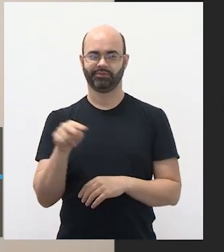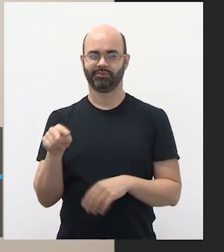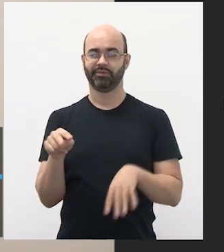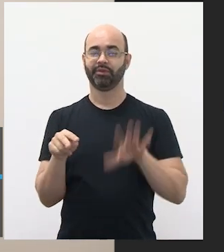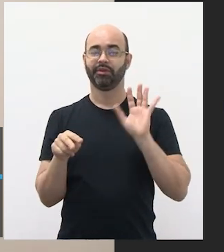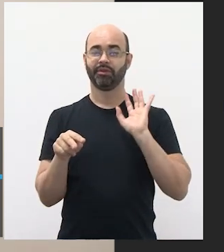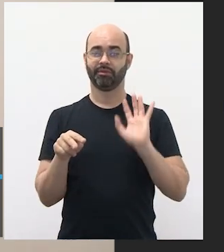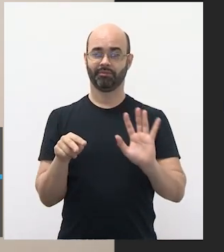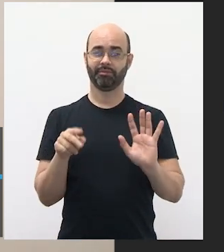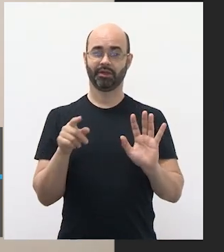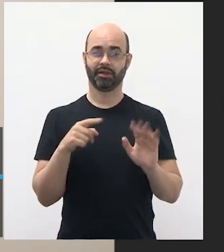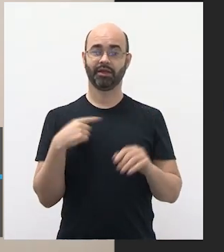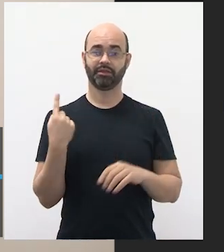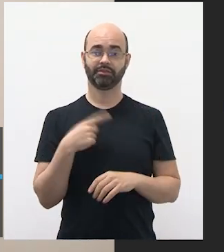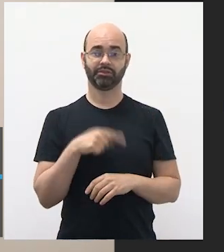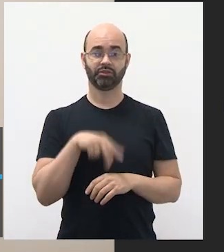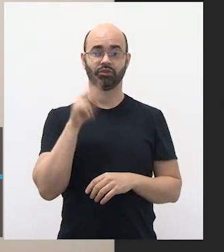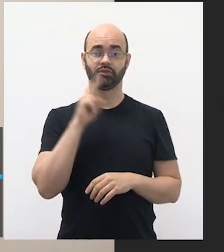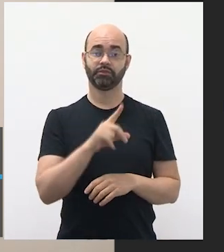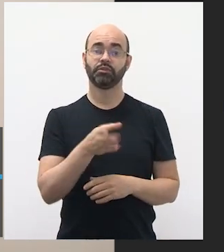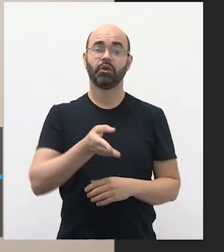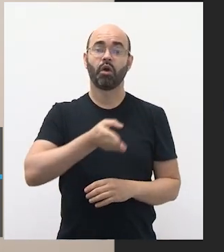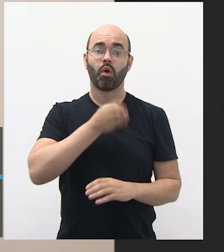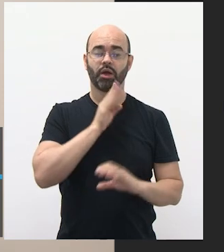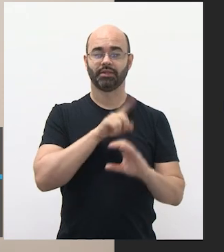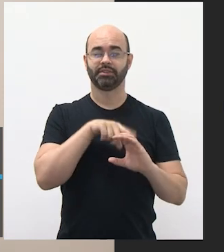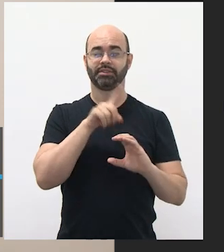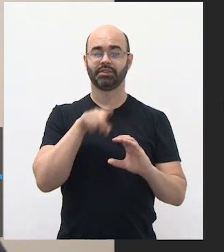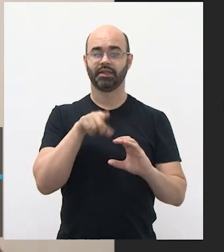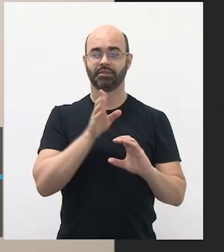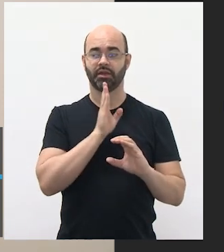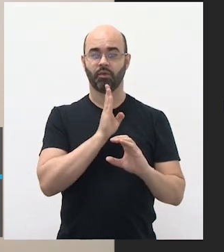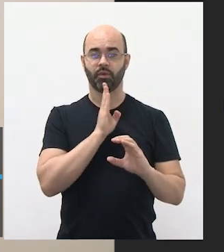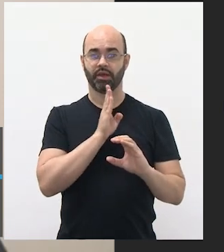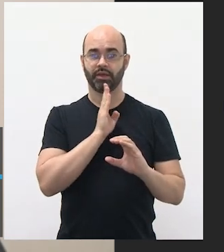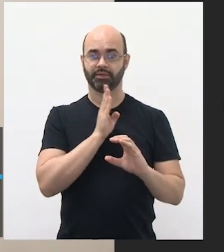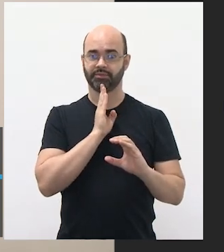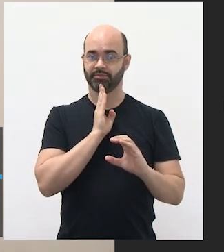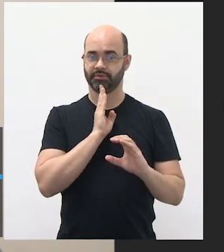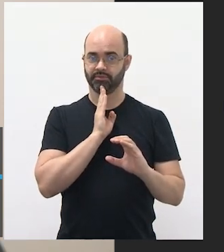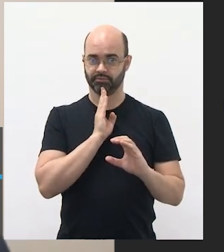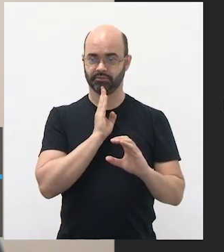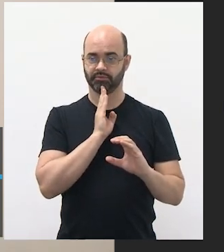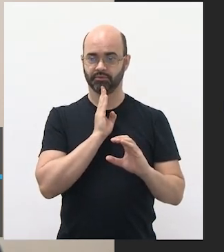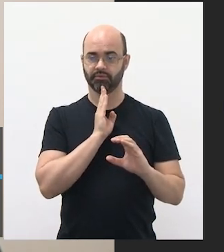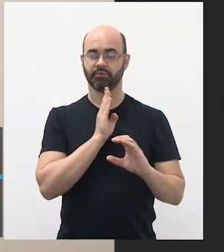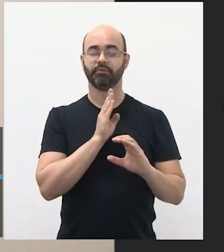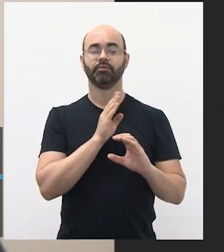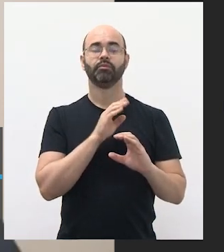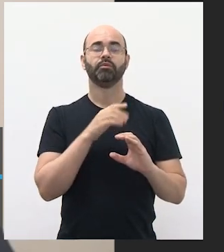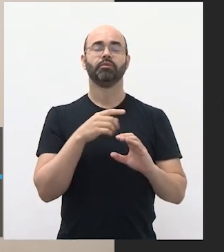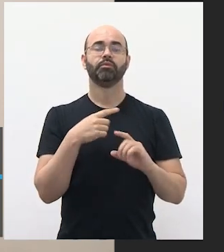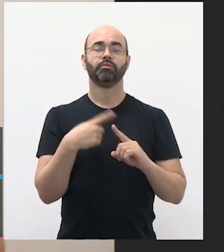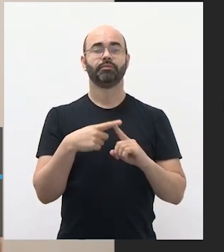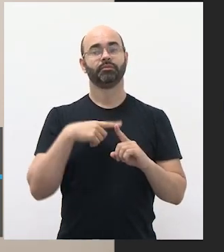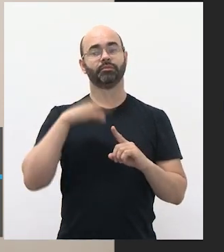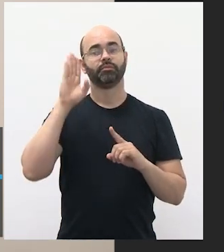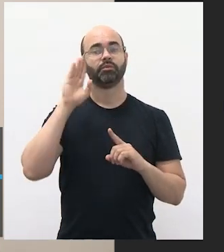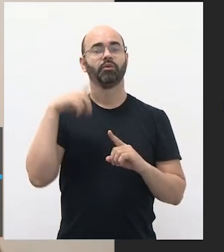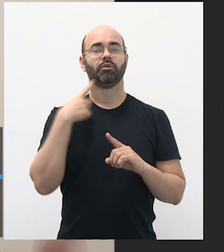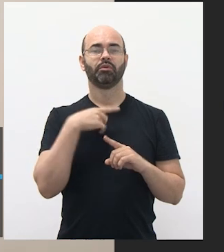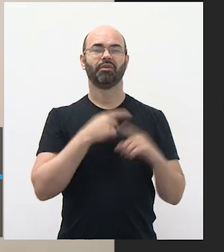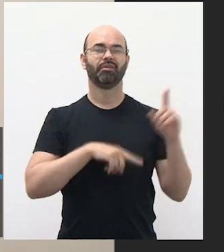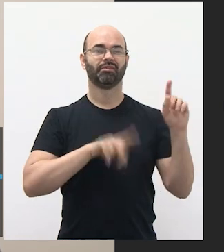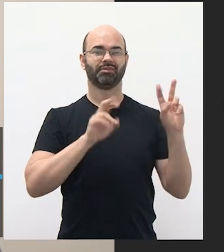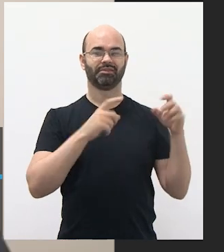basearmos pelo conhecimento científico. Então, a ideia é que a gente não traga a discussão